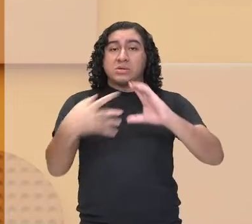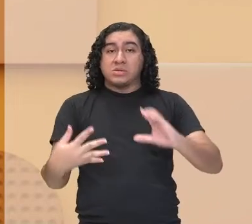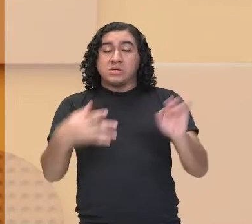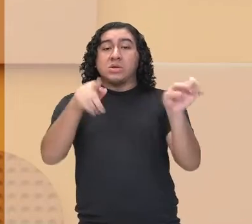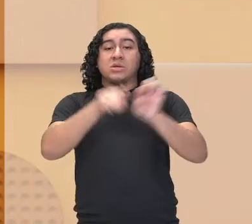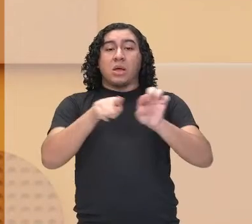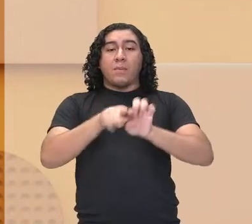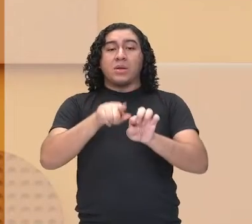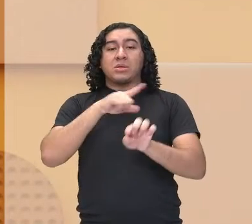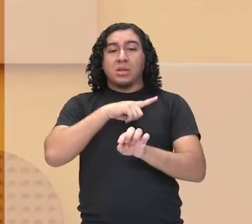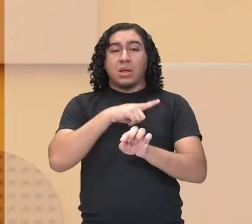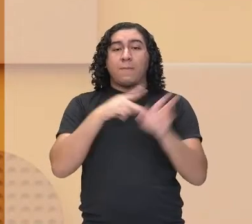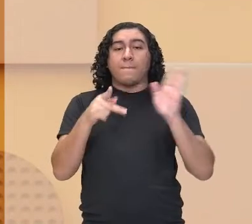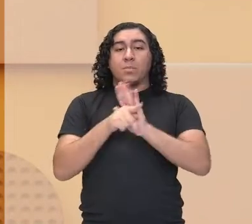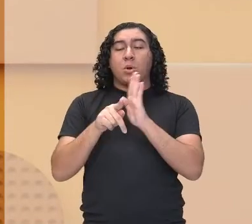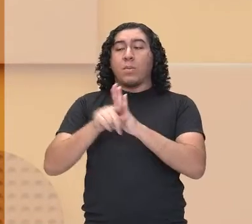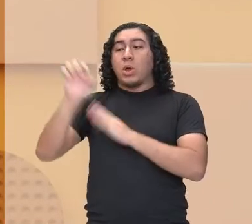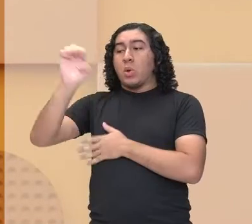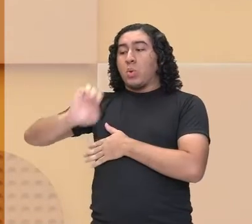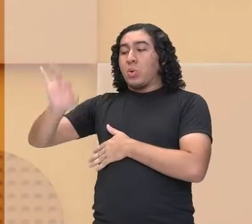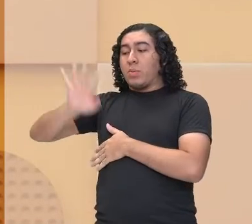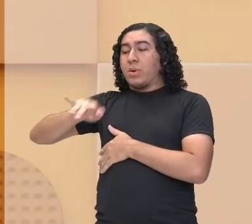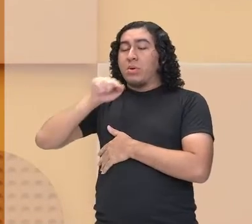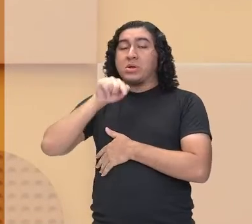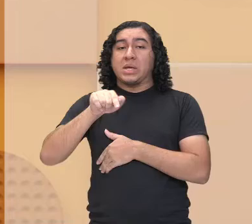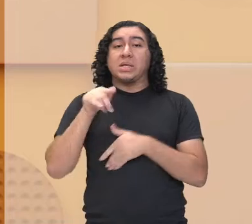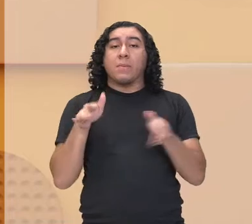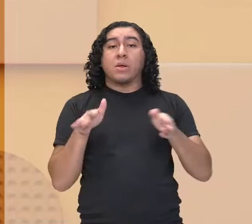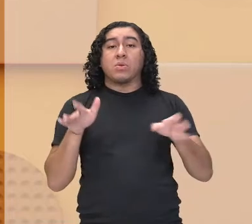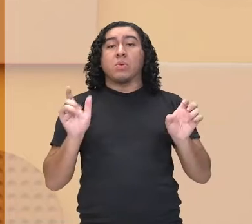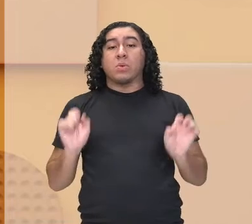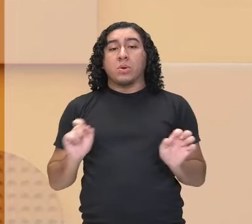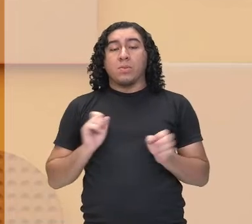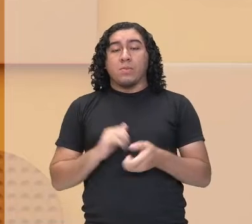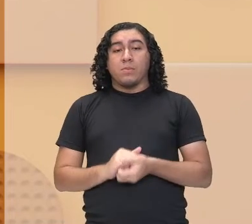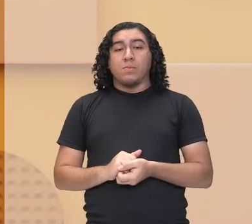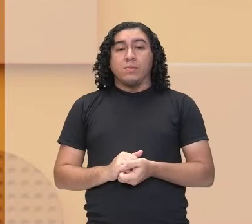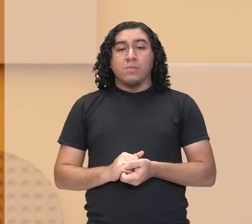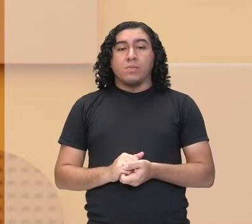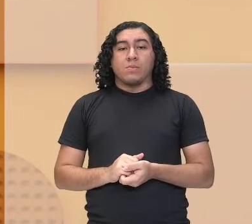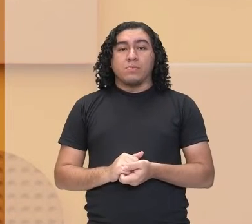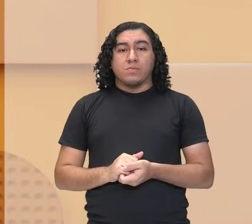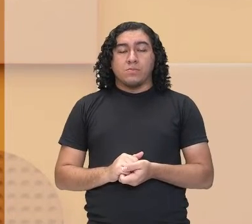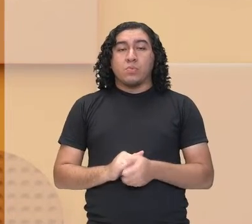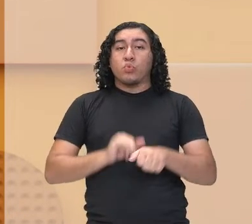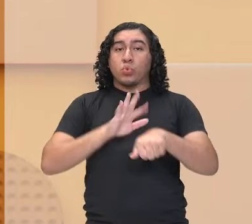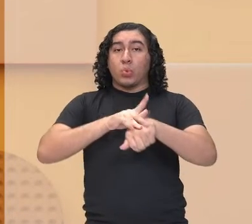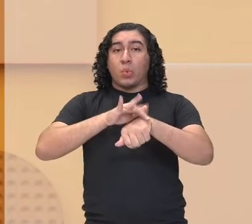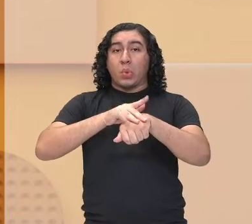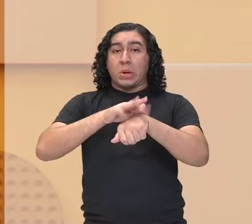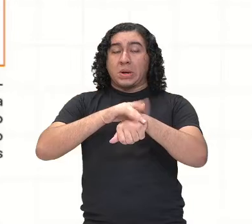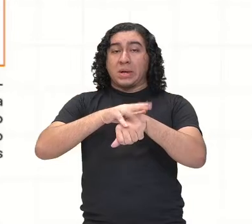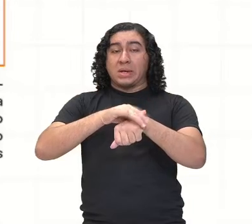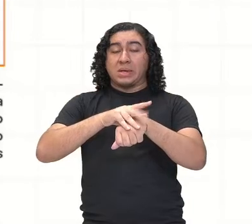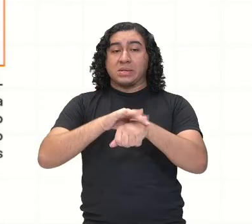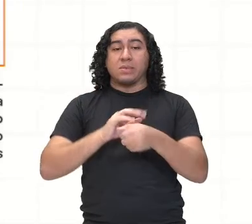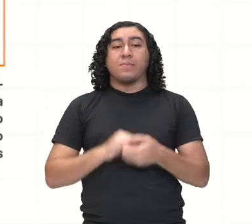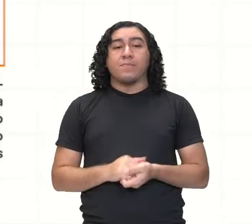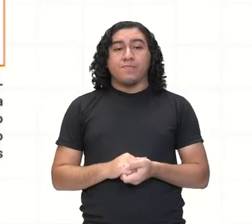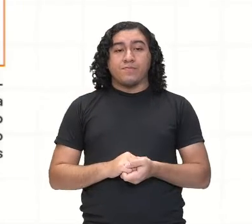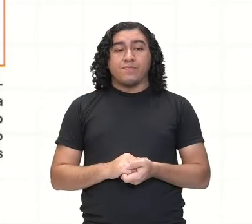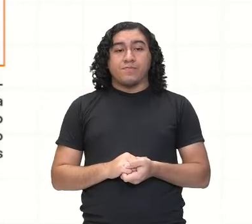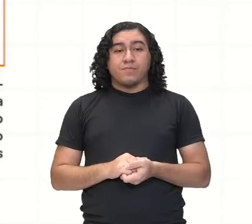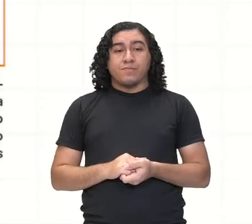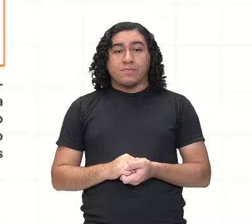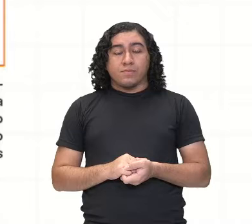significativa para os europeus nesse processo de conquista vai ser a questão das doenças. Então, os europeus eles vão